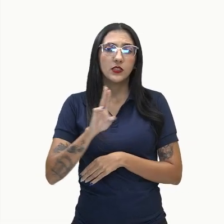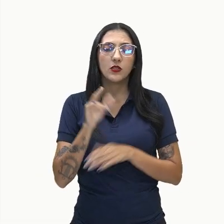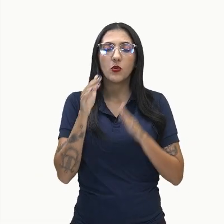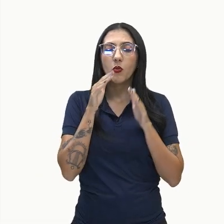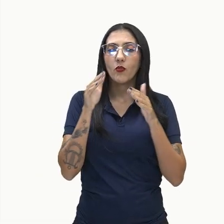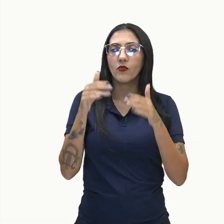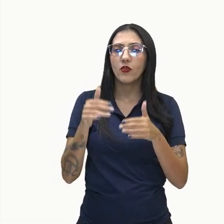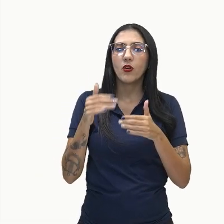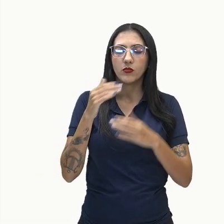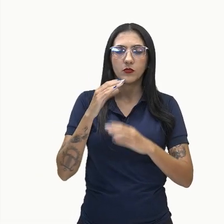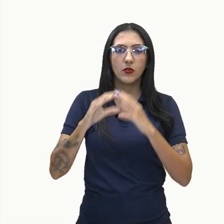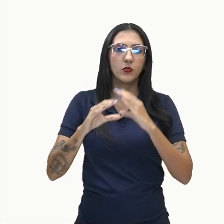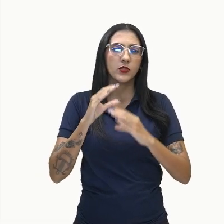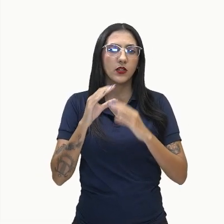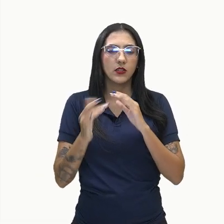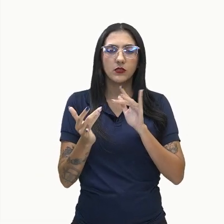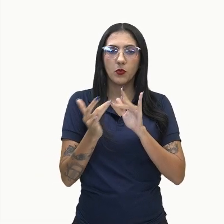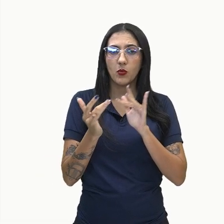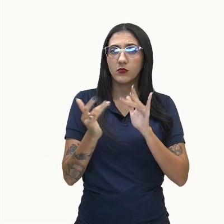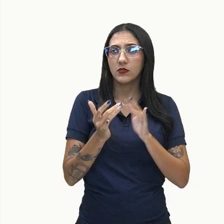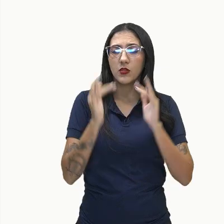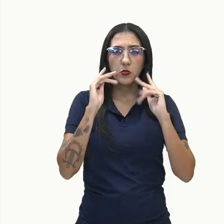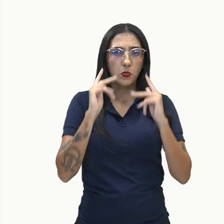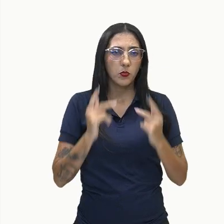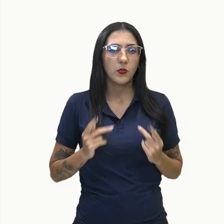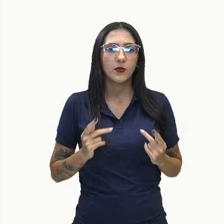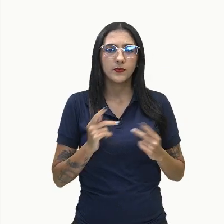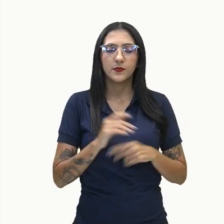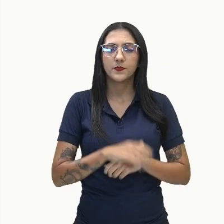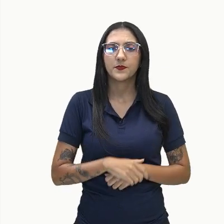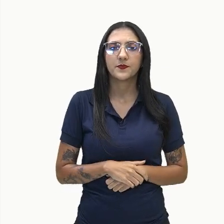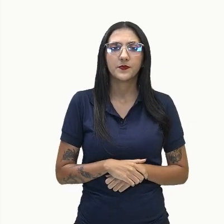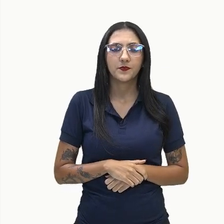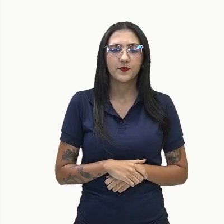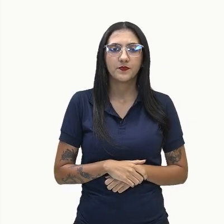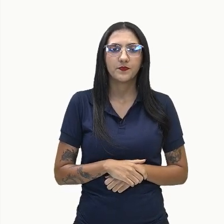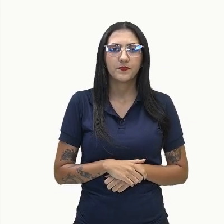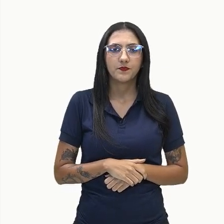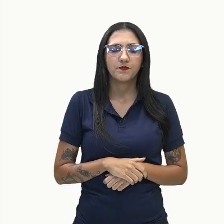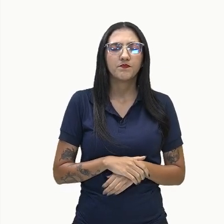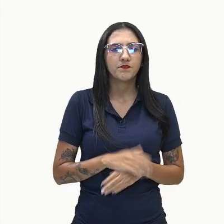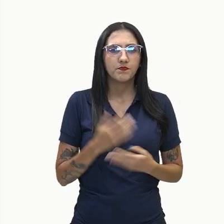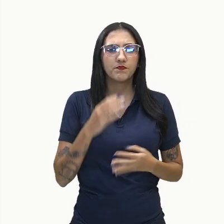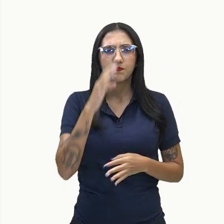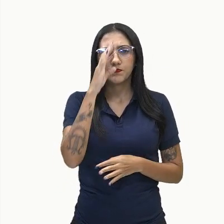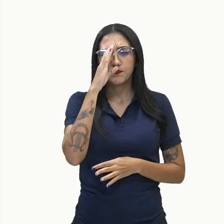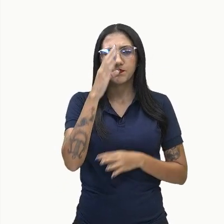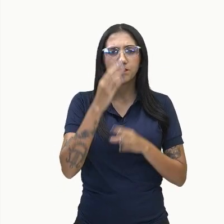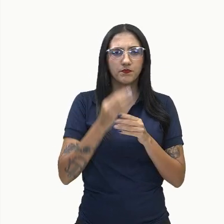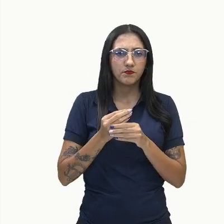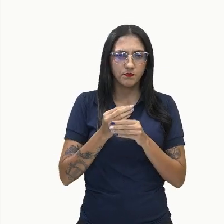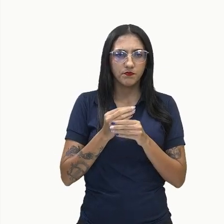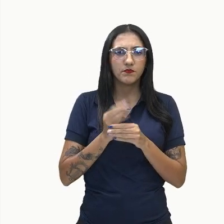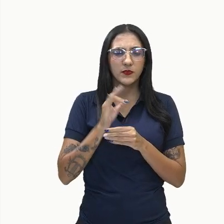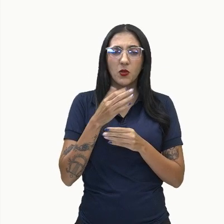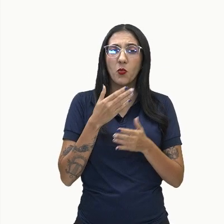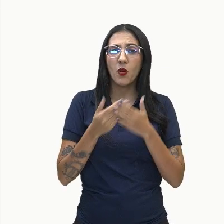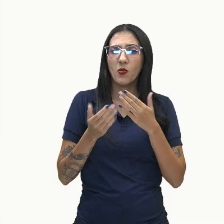a comunicação humana. Então, a linguagem consiste nisso. Então, qualquer sistema